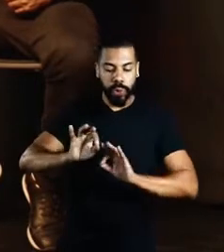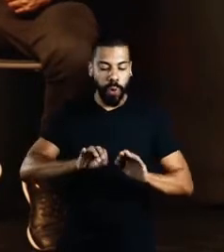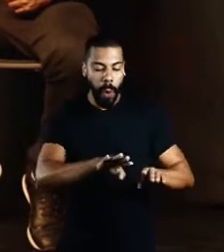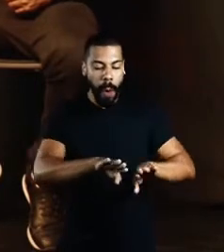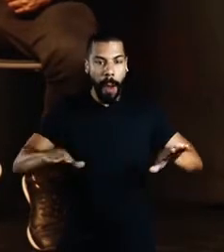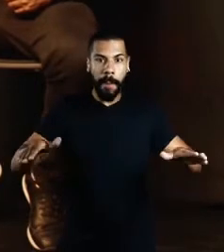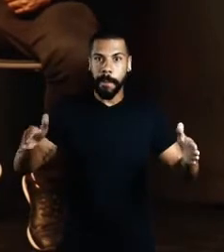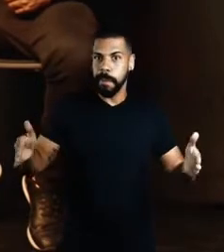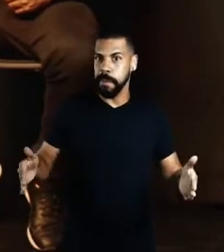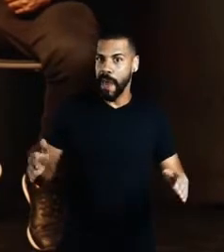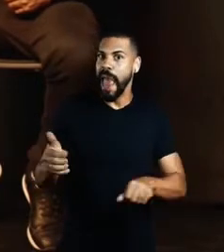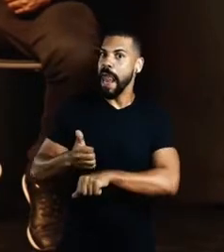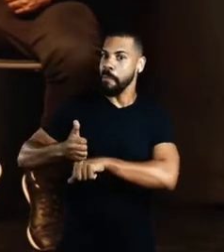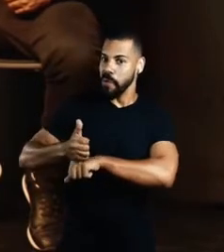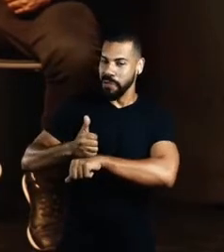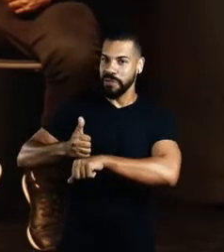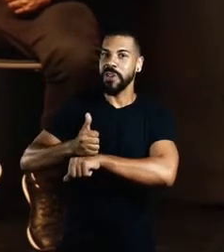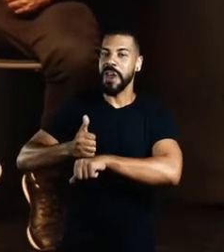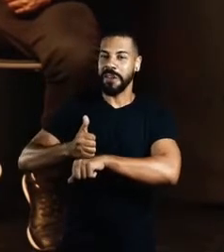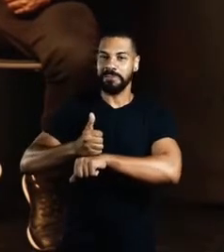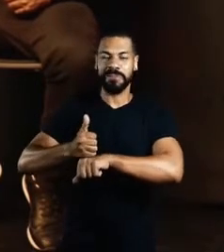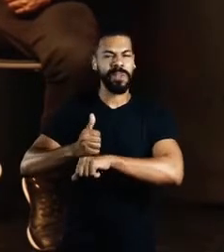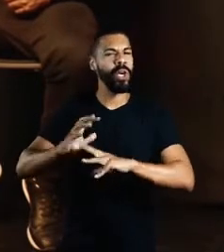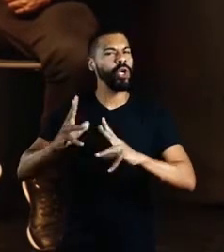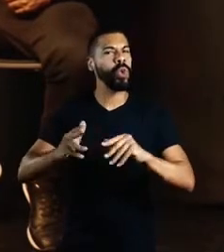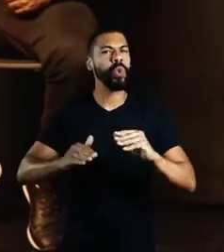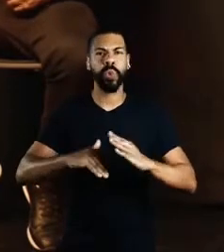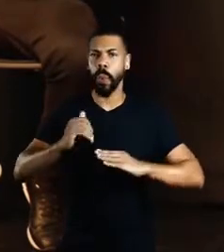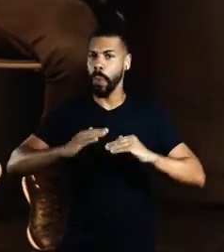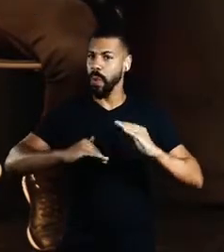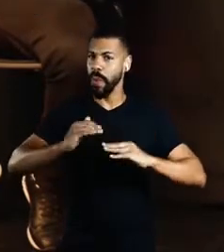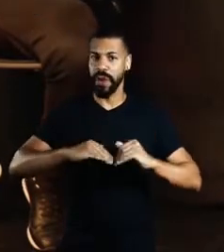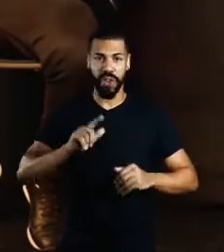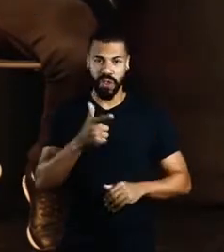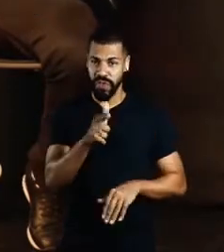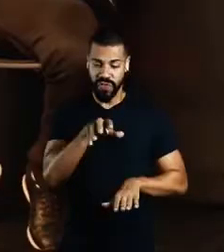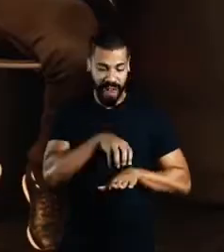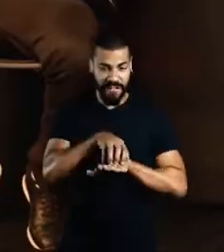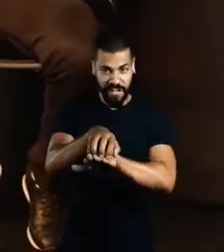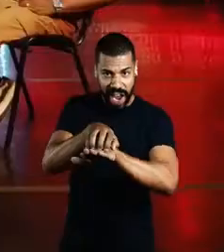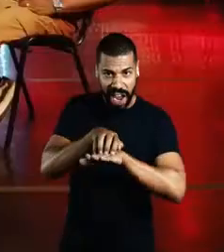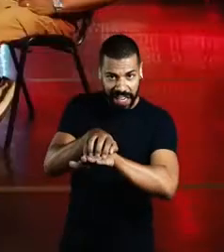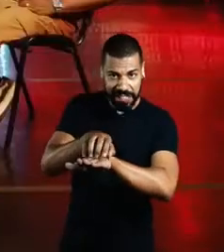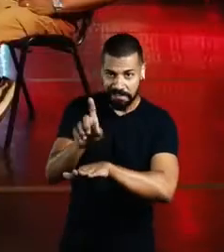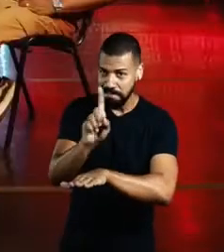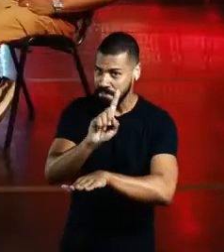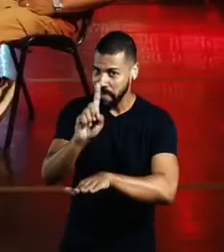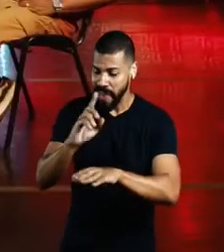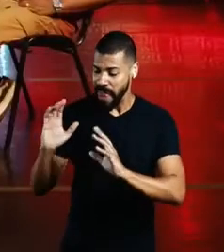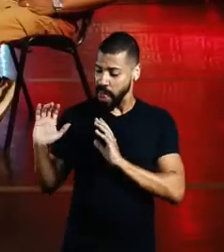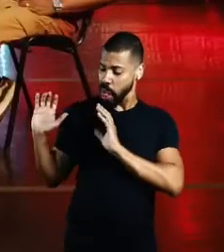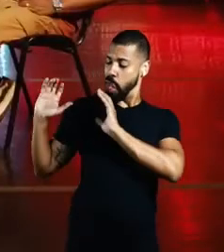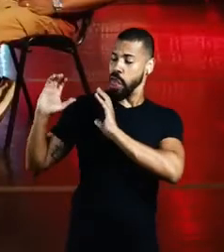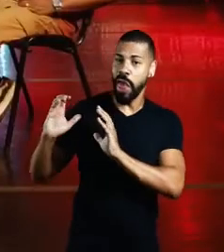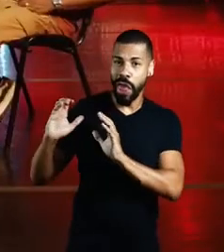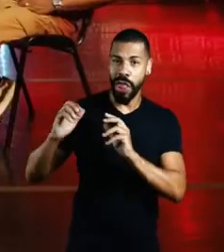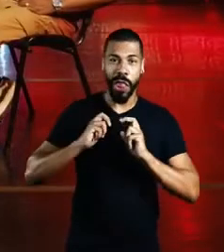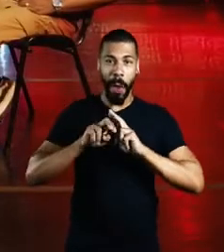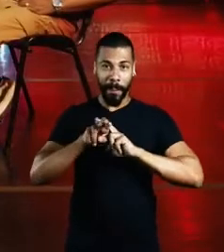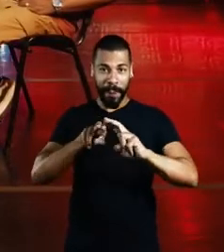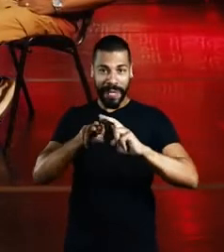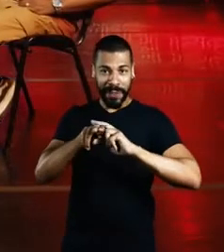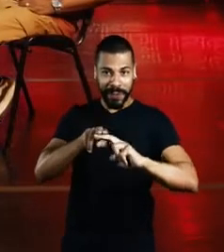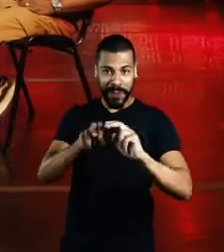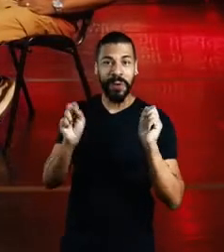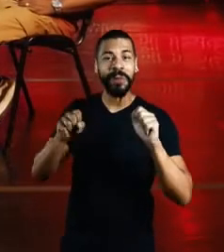parafernália. Era bem profissional. E tudo na mão, não tinha van, não, viu? Depois que as equipes foram... Era tudo no metrô. A gente foi negociando. No